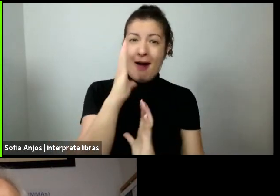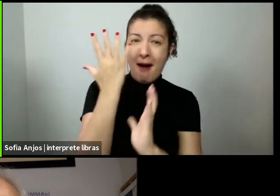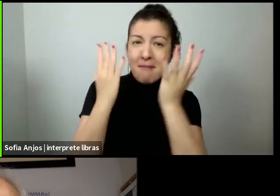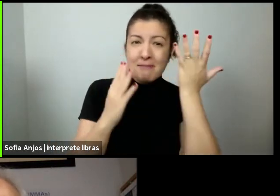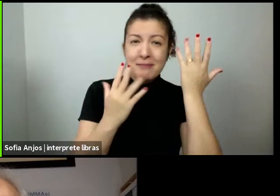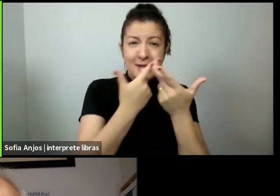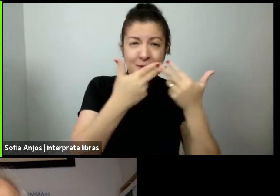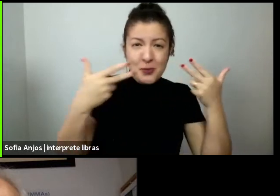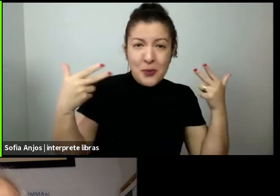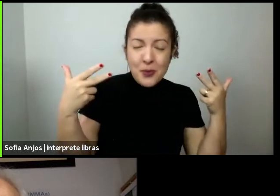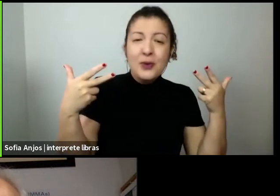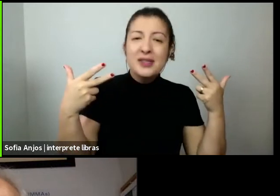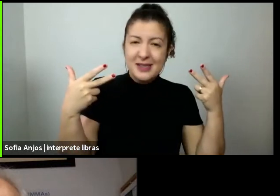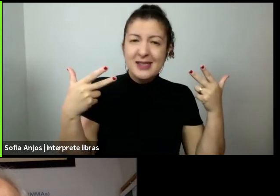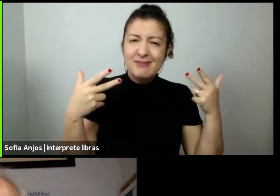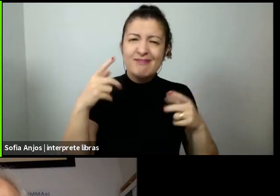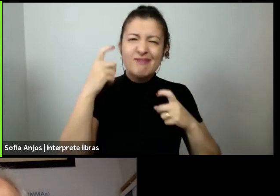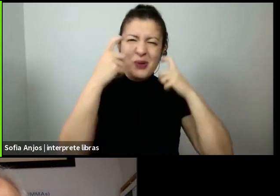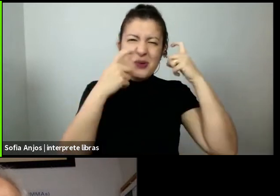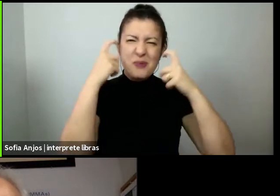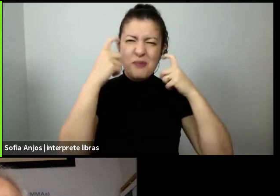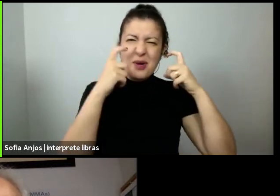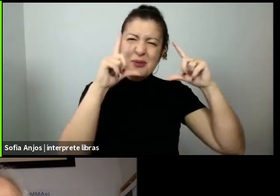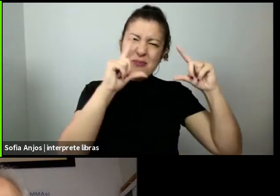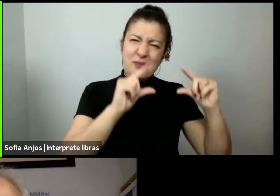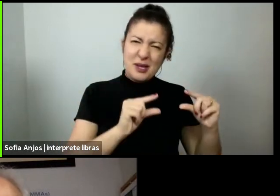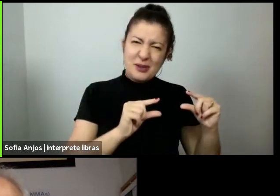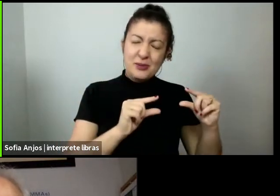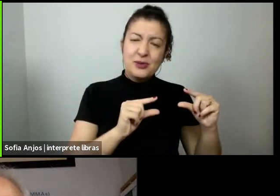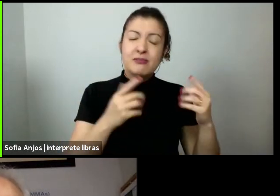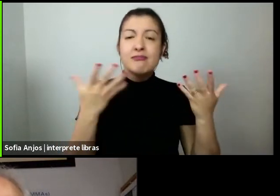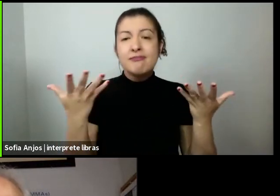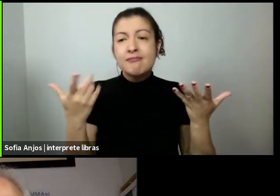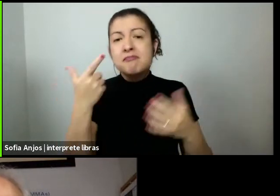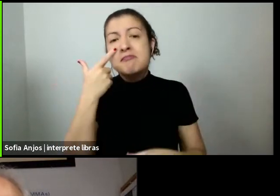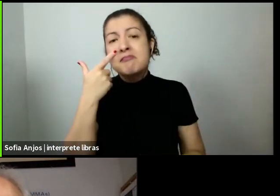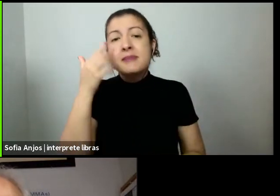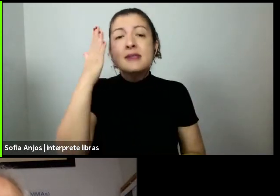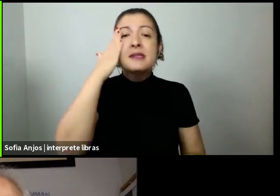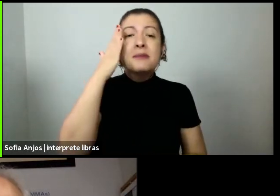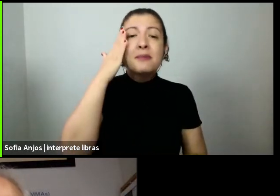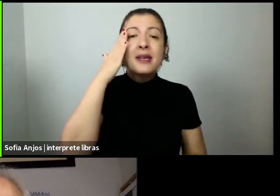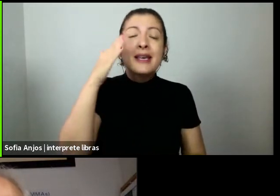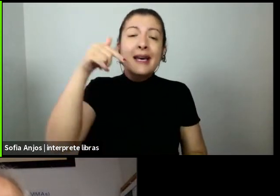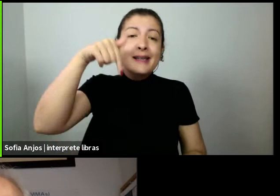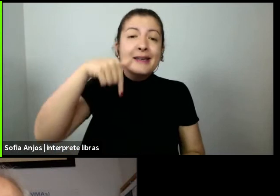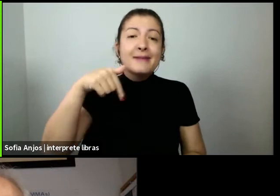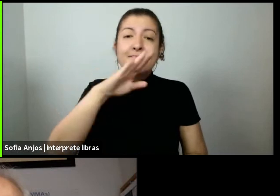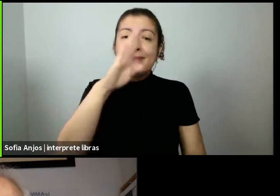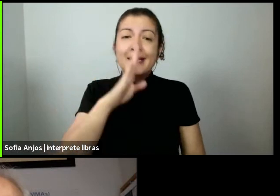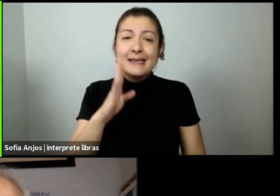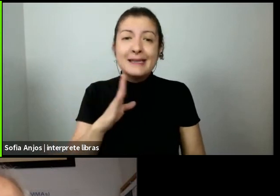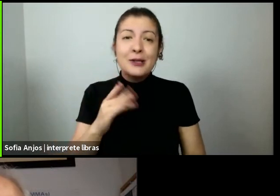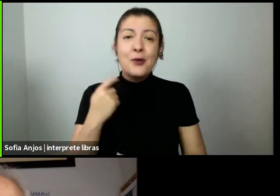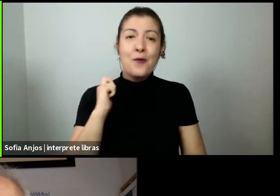melhor sobre essa fraqueza em relação à fiscalização que tem no nosso país.